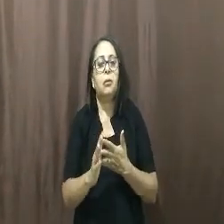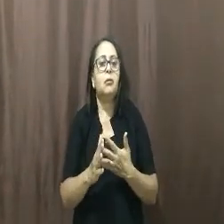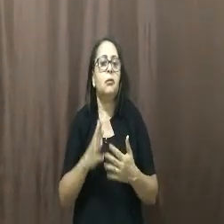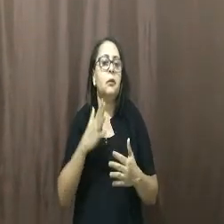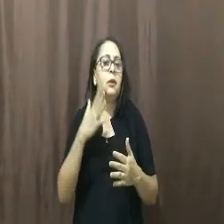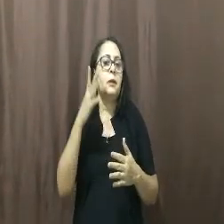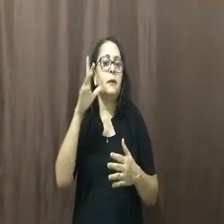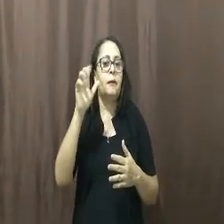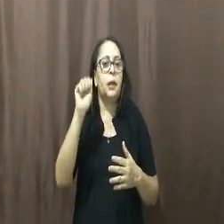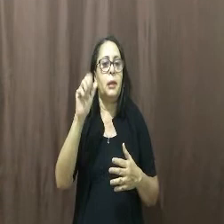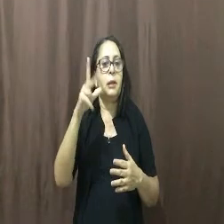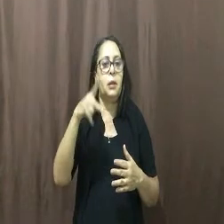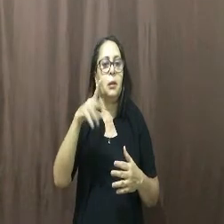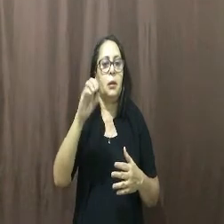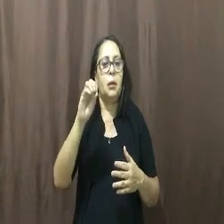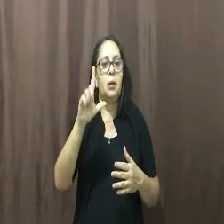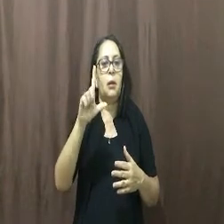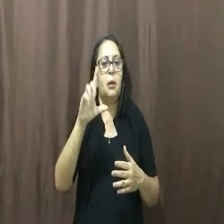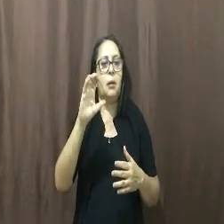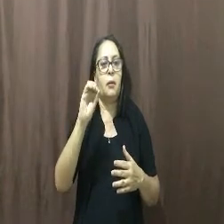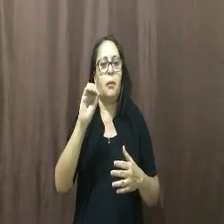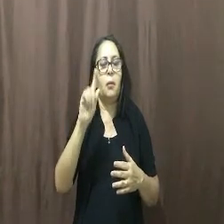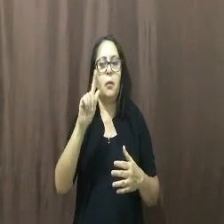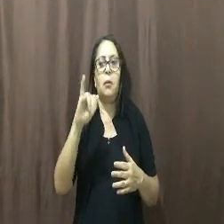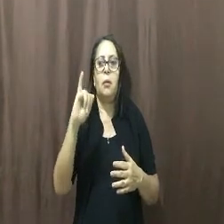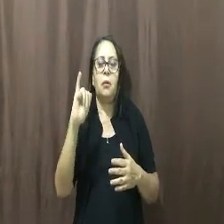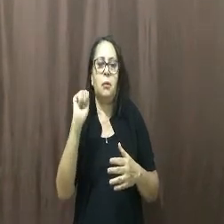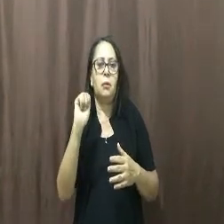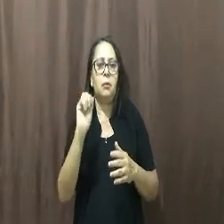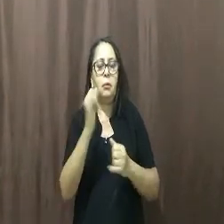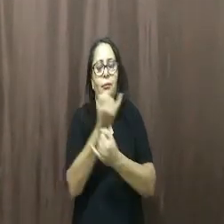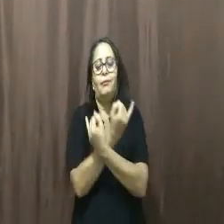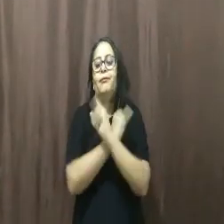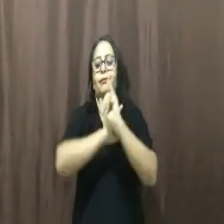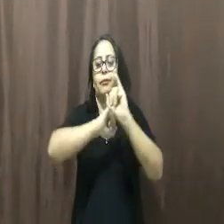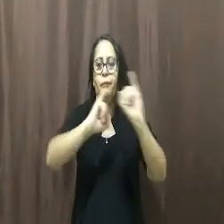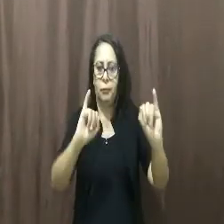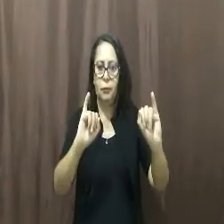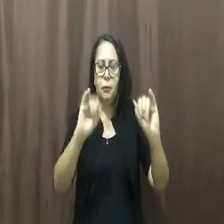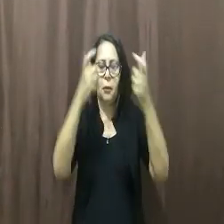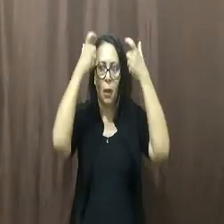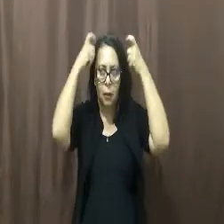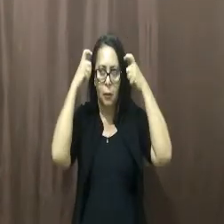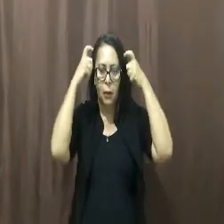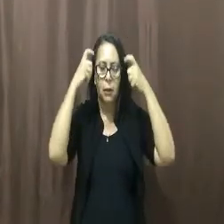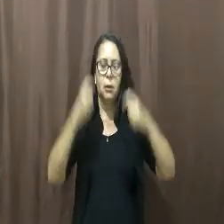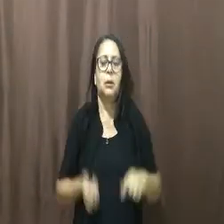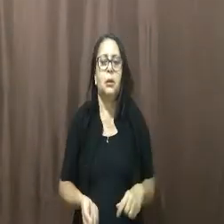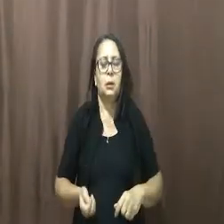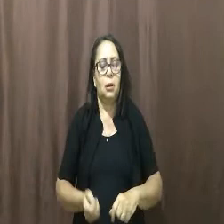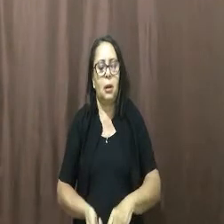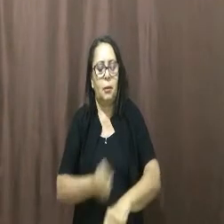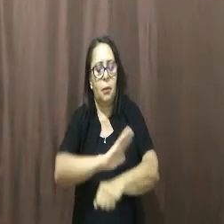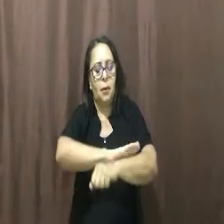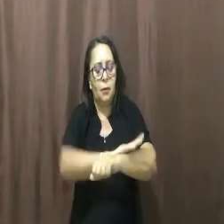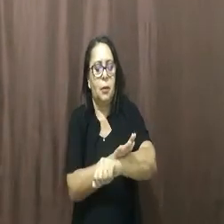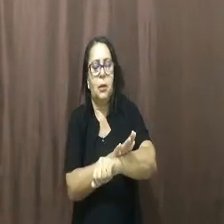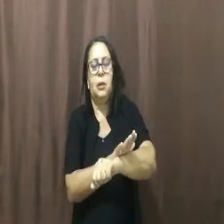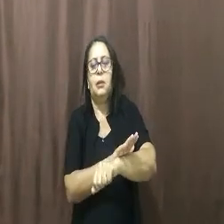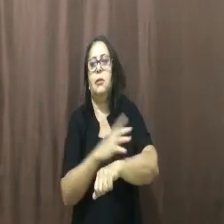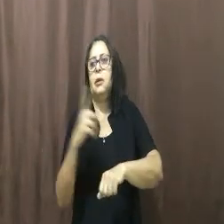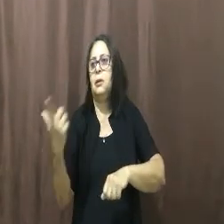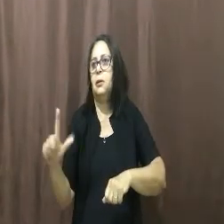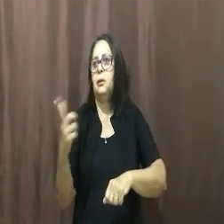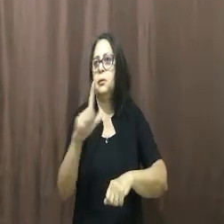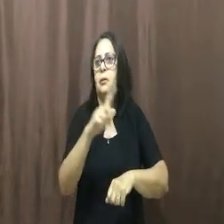à princesa Isabel. Quererem negar o racismo, porque é algo que já vem há tempos, essa negação